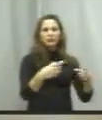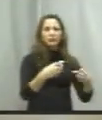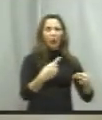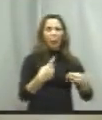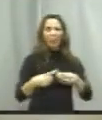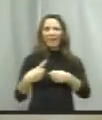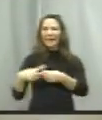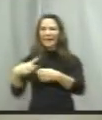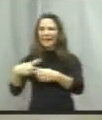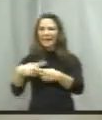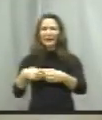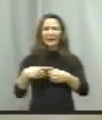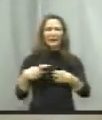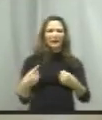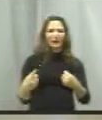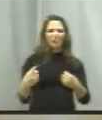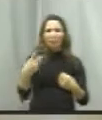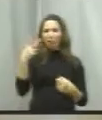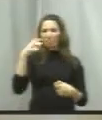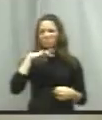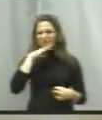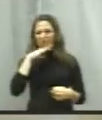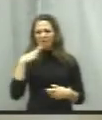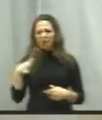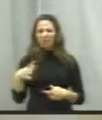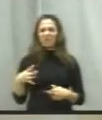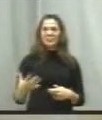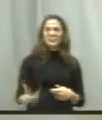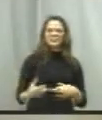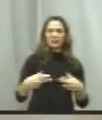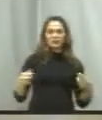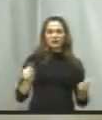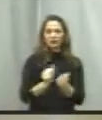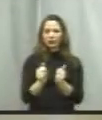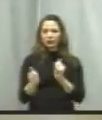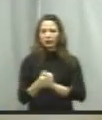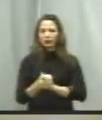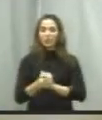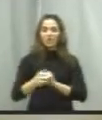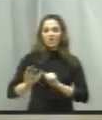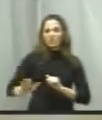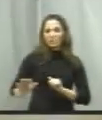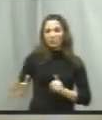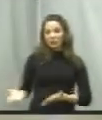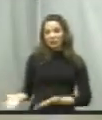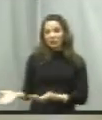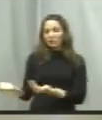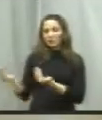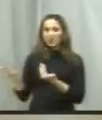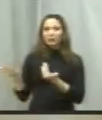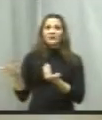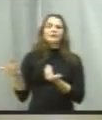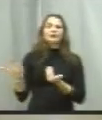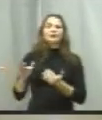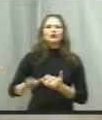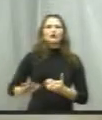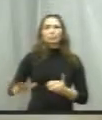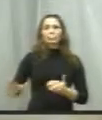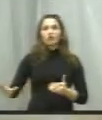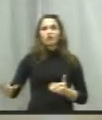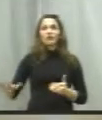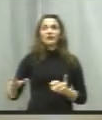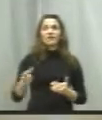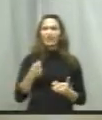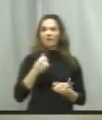periferia. Vê como estão sucateados as nossas áreas esportivas. Vê como estão nossas crianças abandonadas na rua. 9 anos de idade, 10 anos,